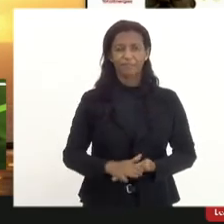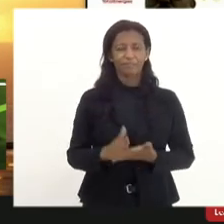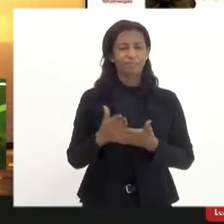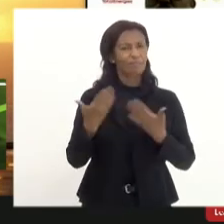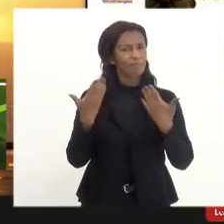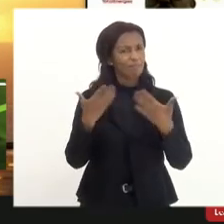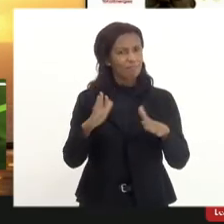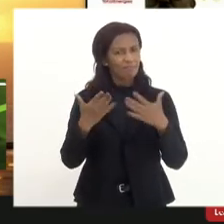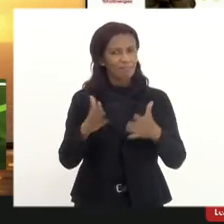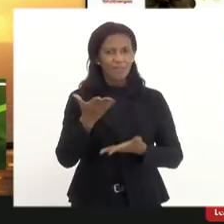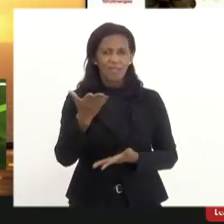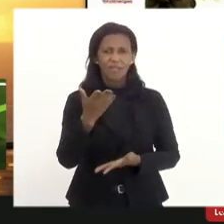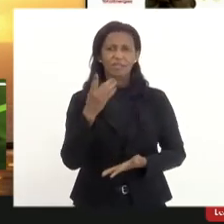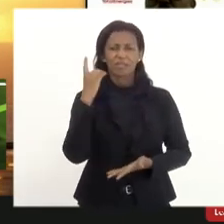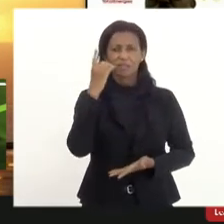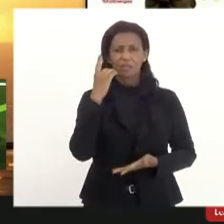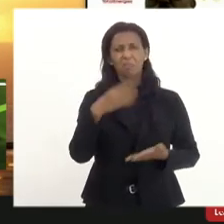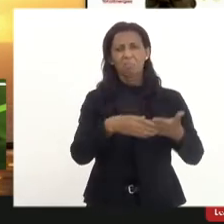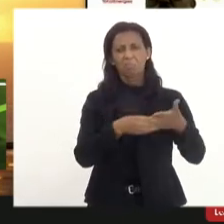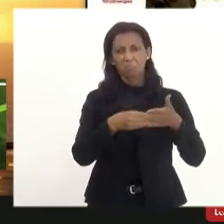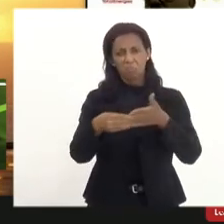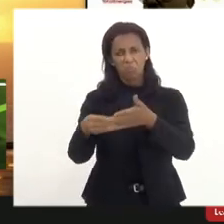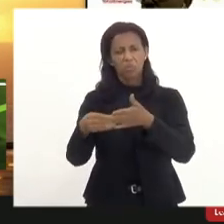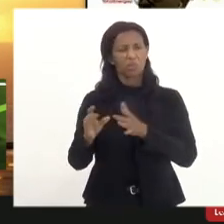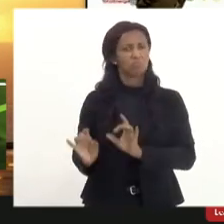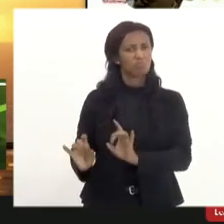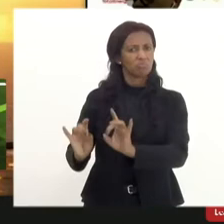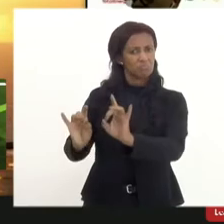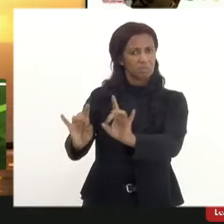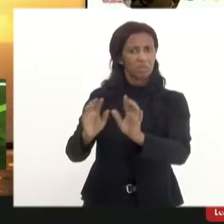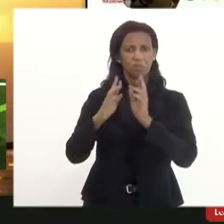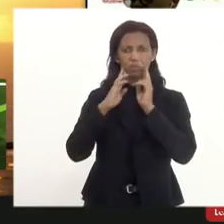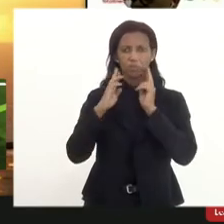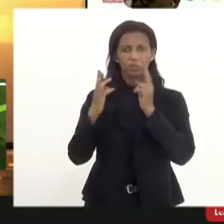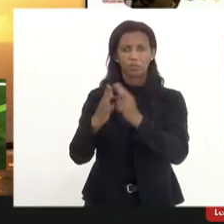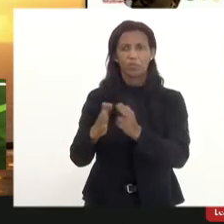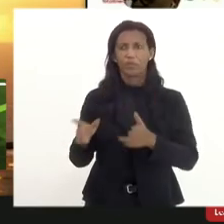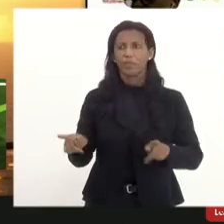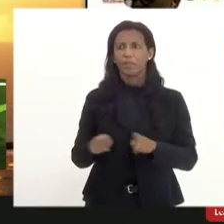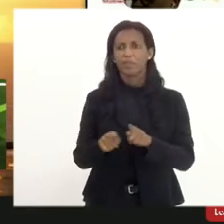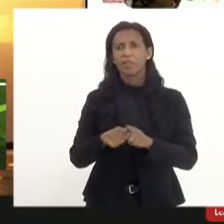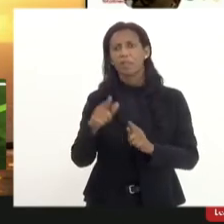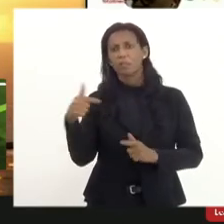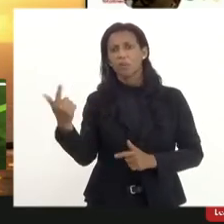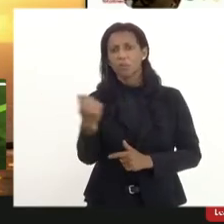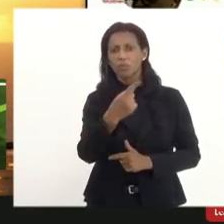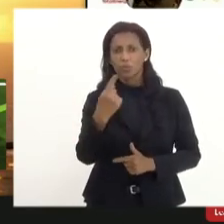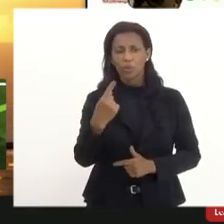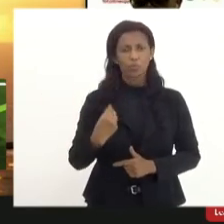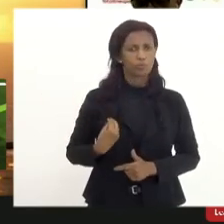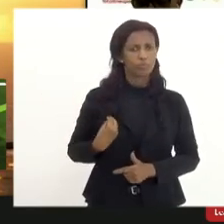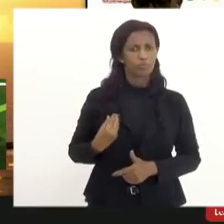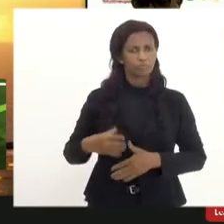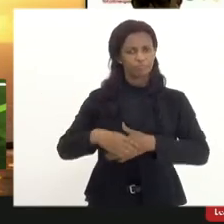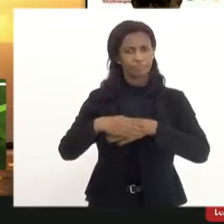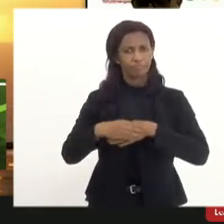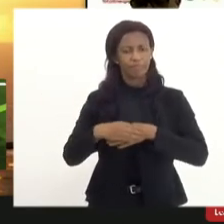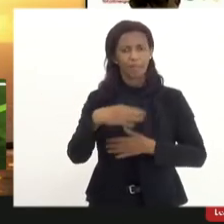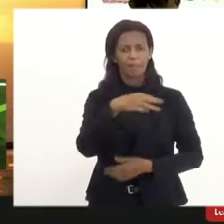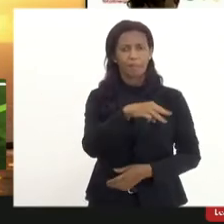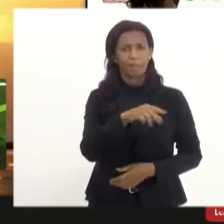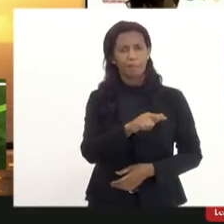parabenizar a senhora deputada pela condução dessa comissão especial e também saudar os outros presentes nessa sessão. Doutora